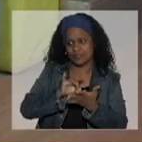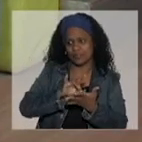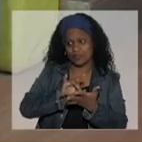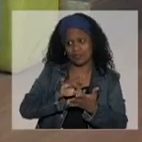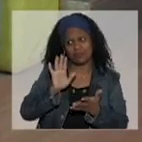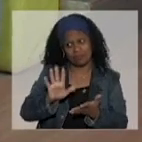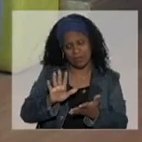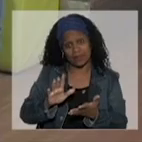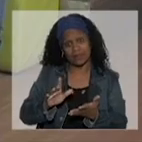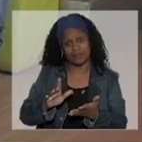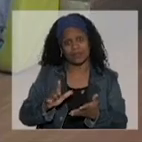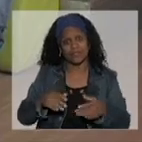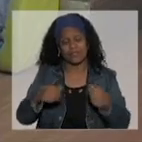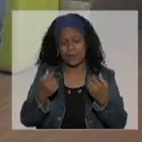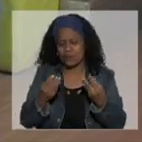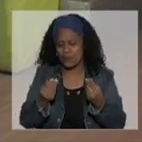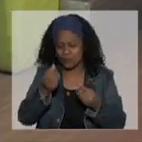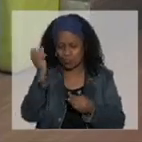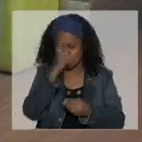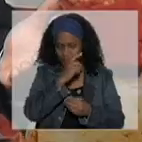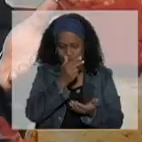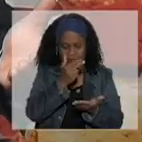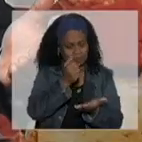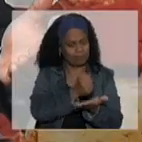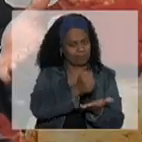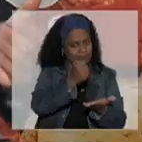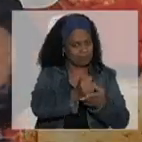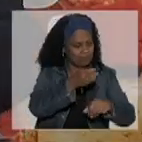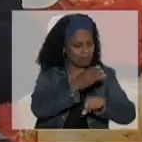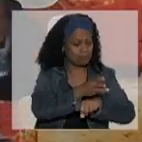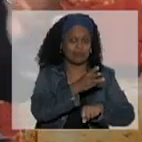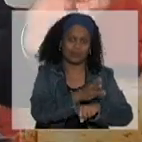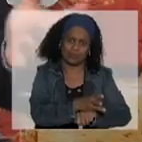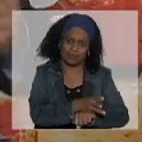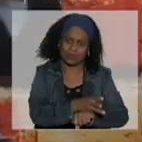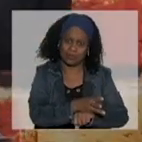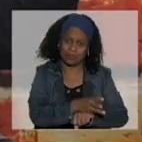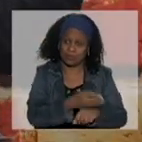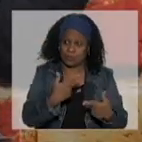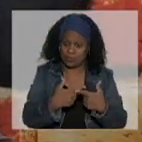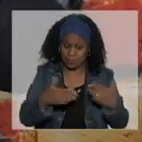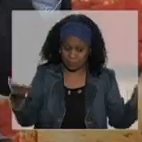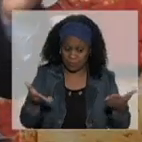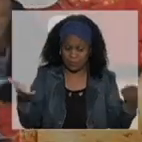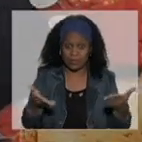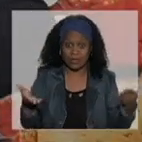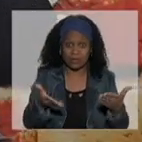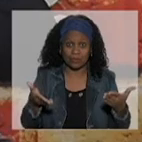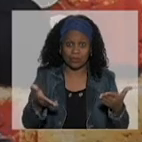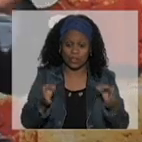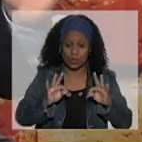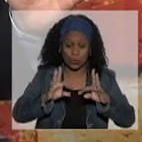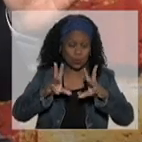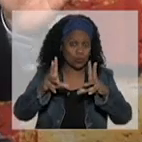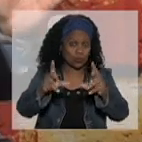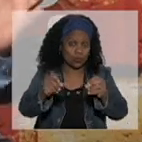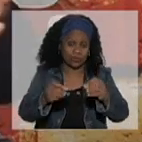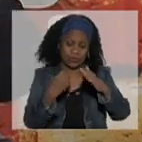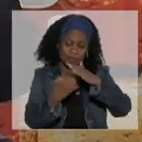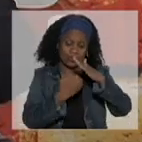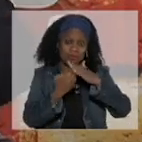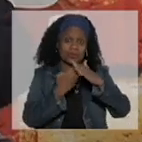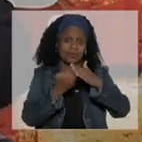a se agravar porque não é um problema apenas da terceirização do trabalho elas a terceirização foi agora recentemente tornado universal